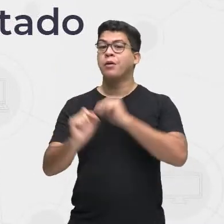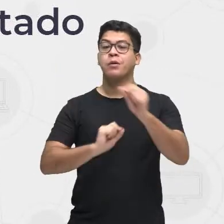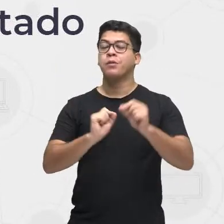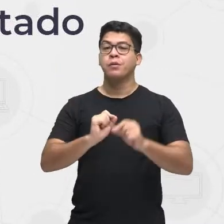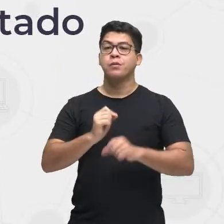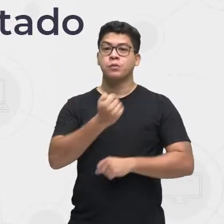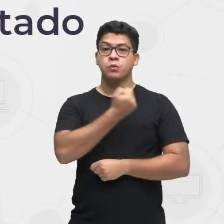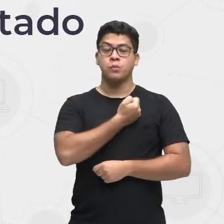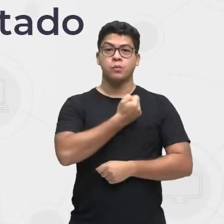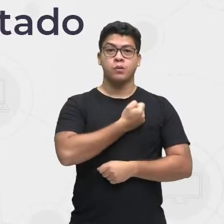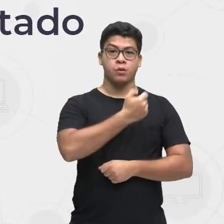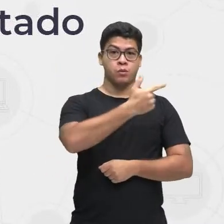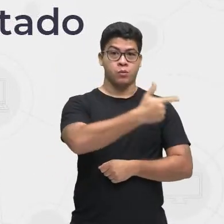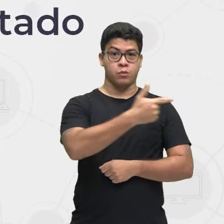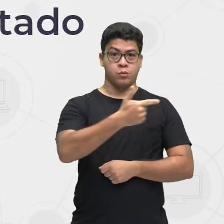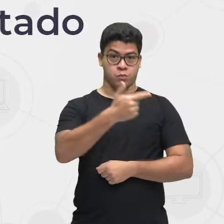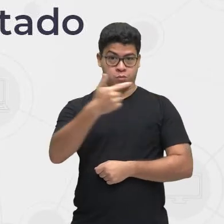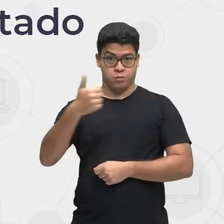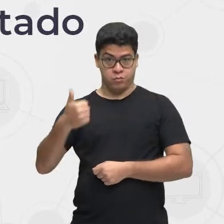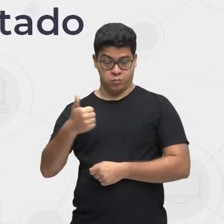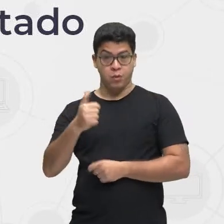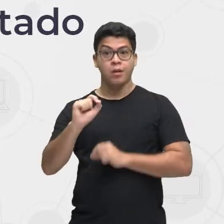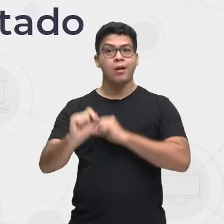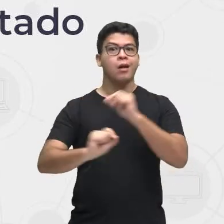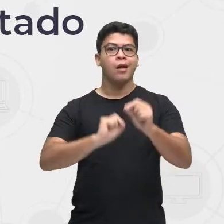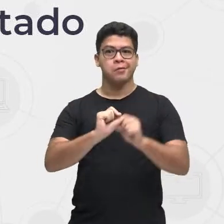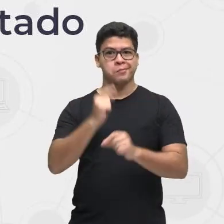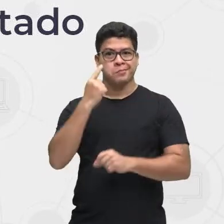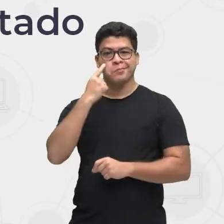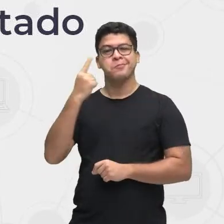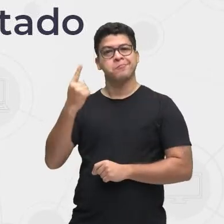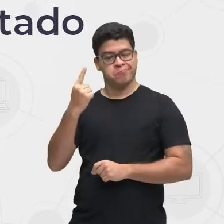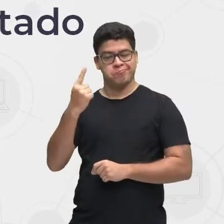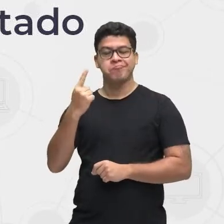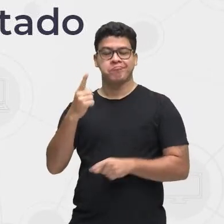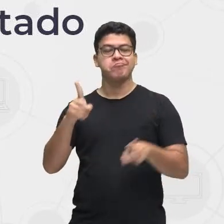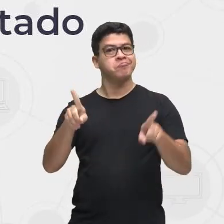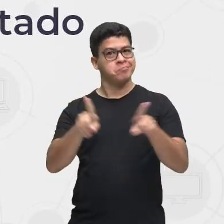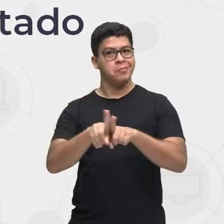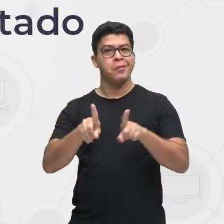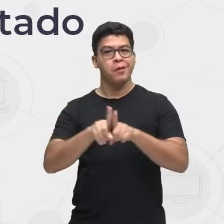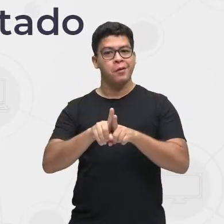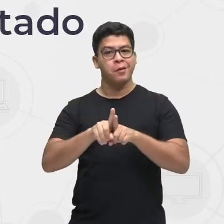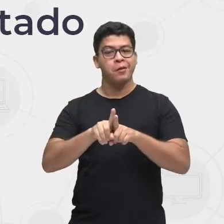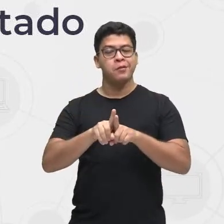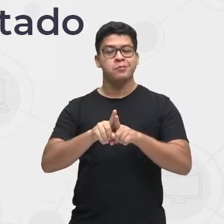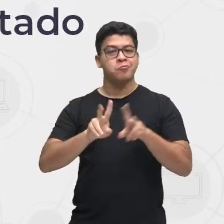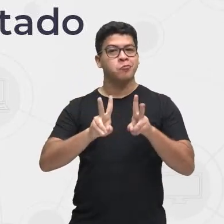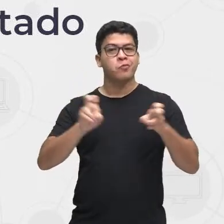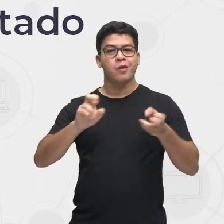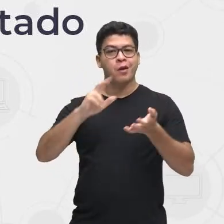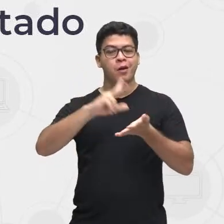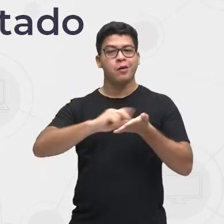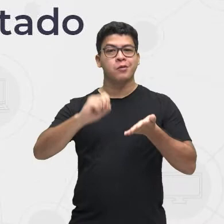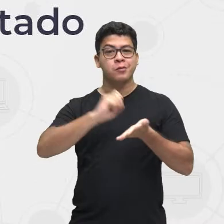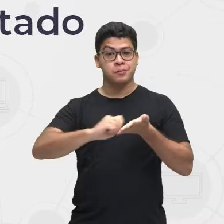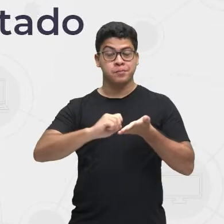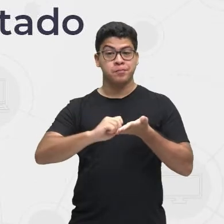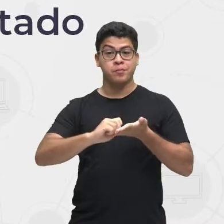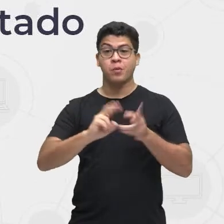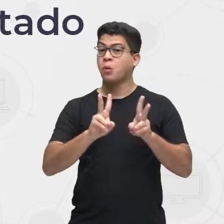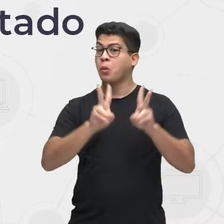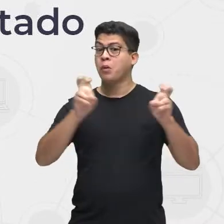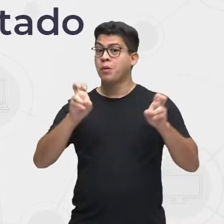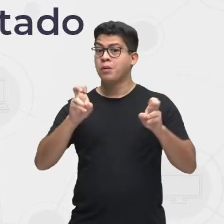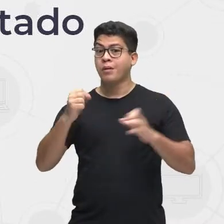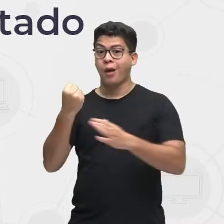aqueles alunos que gostam de fazer aí as anotações, anote o número da nossa aula e vai falar sobre o absolutismo